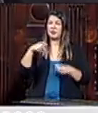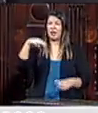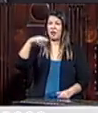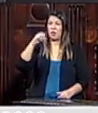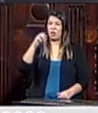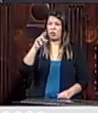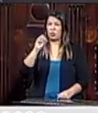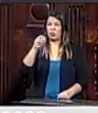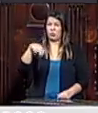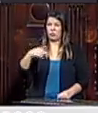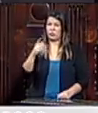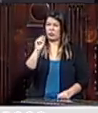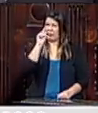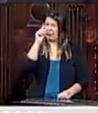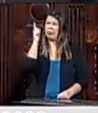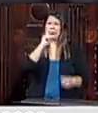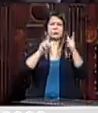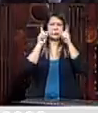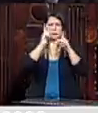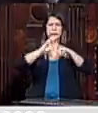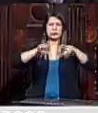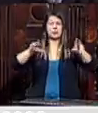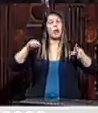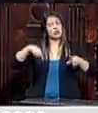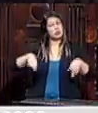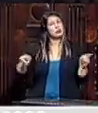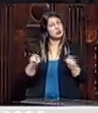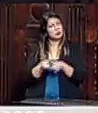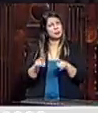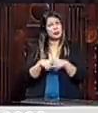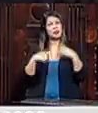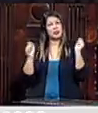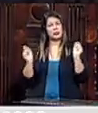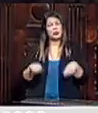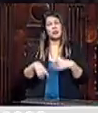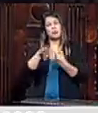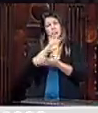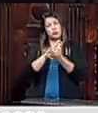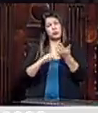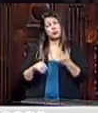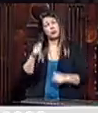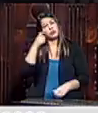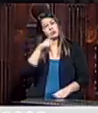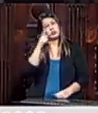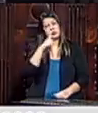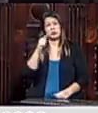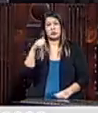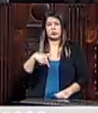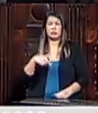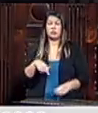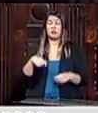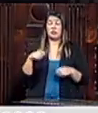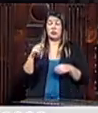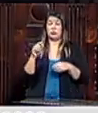Rio teríamos condições de utilizar esse material hoje inservível para uma atividade de turismo, isso sem falar